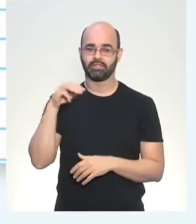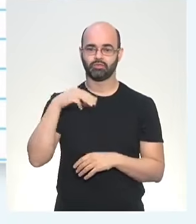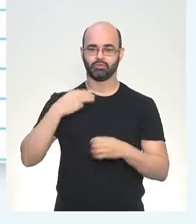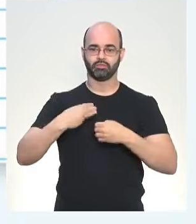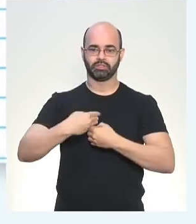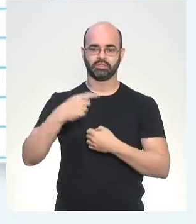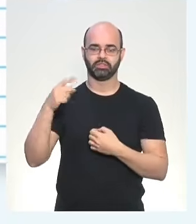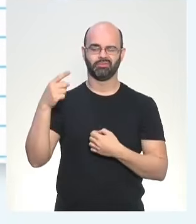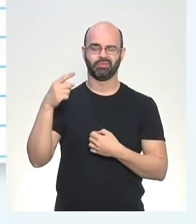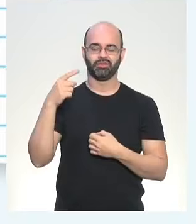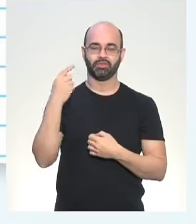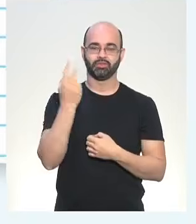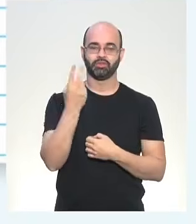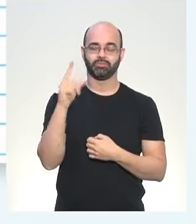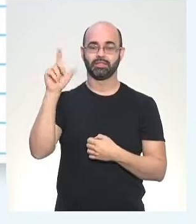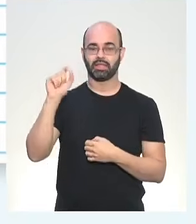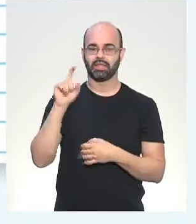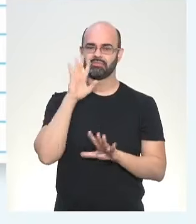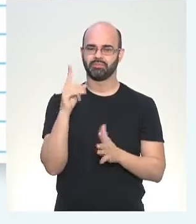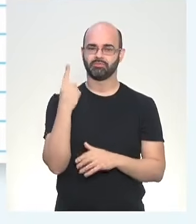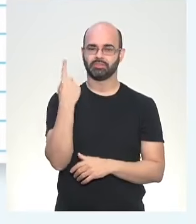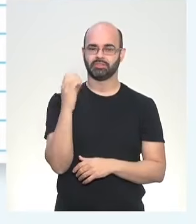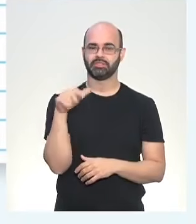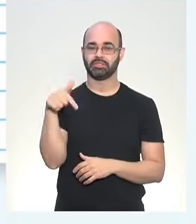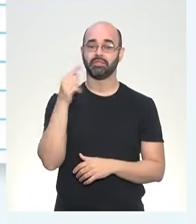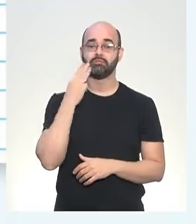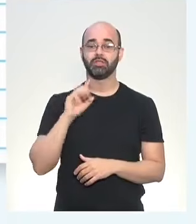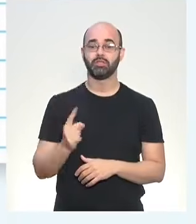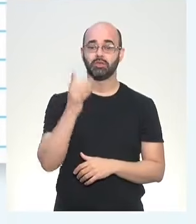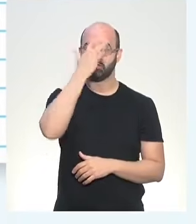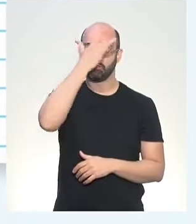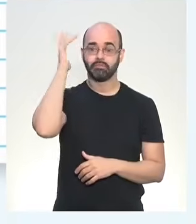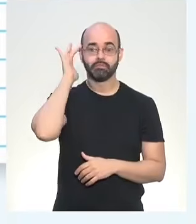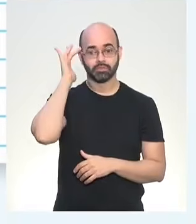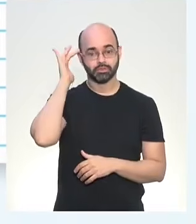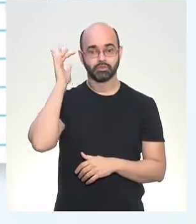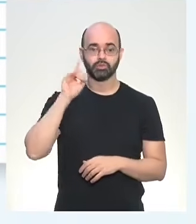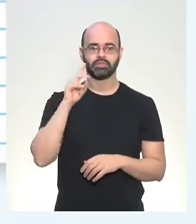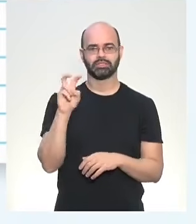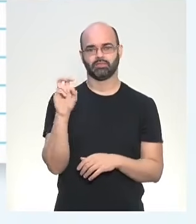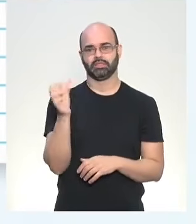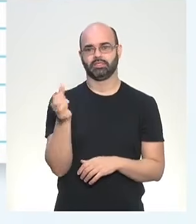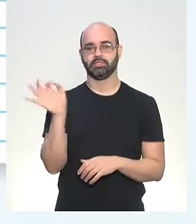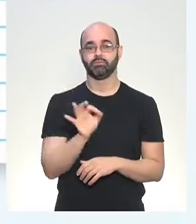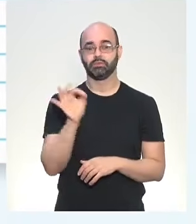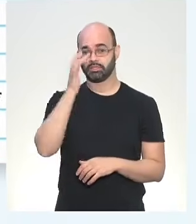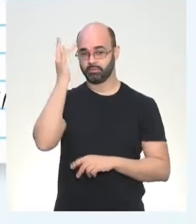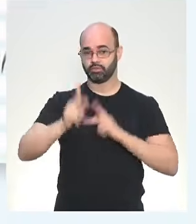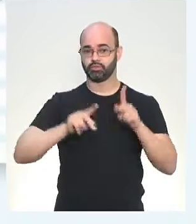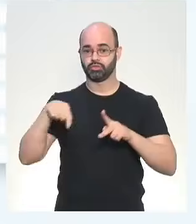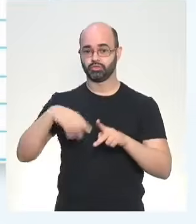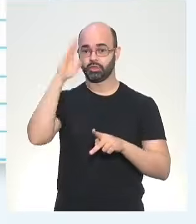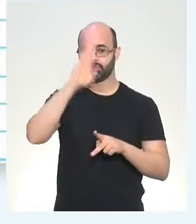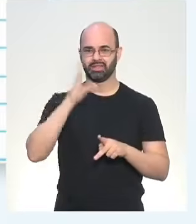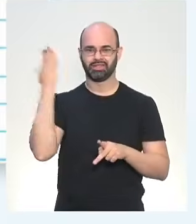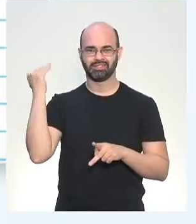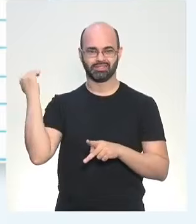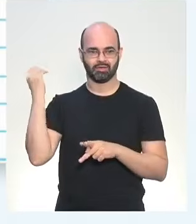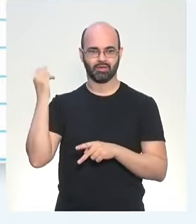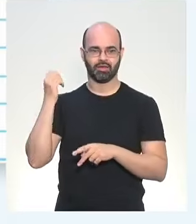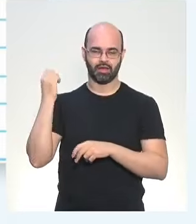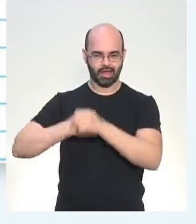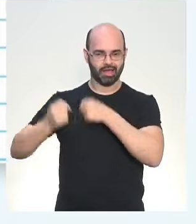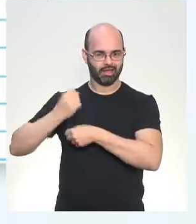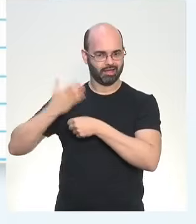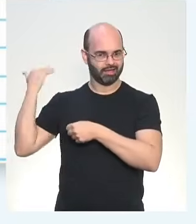somam aproximadamente 107 milhões de pessoas, ou cerca de 56% da população residente no Brasil naquele ano. Hoje,